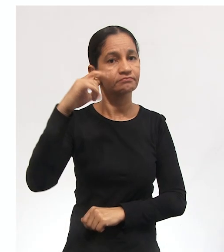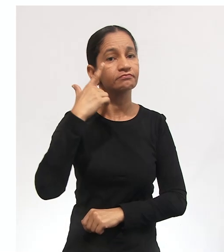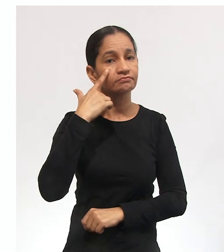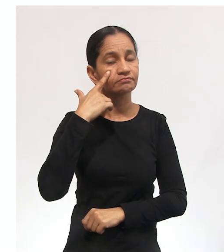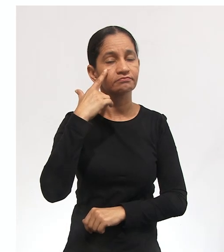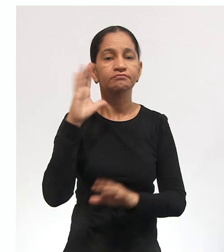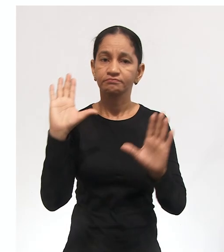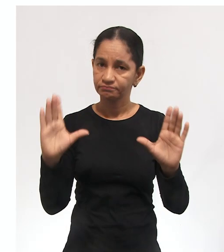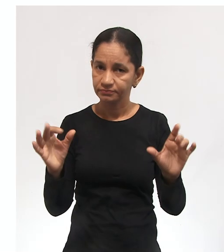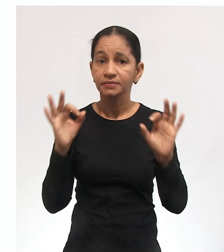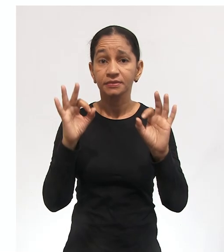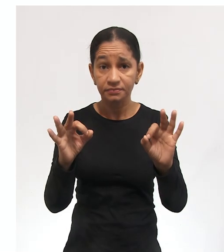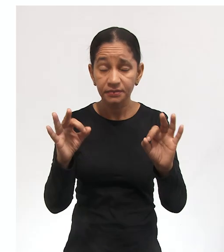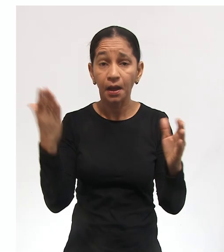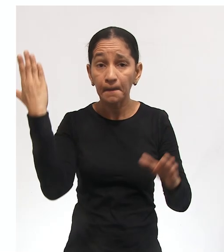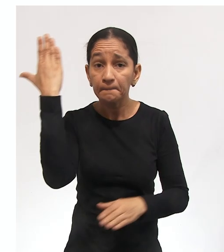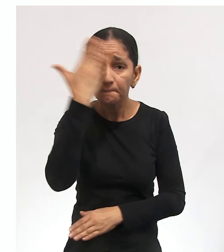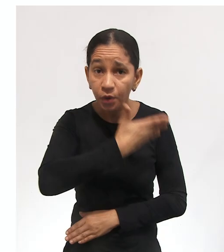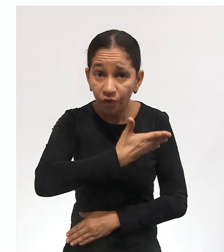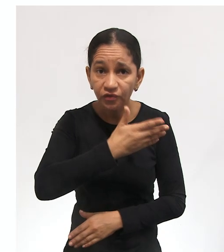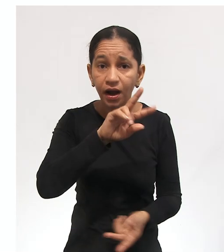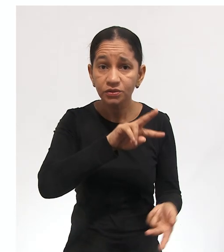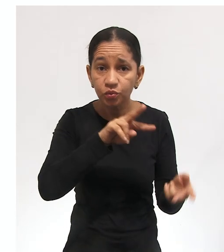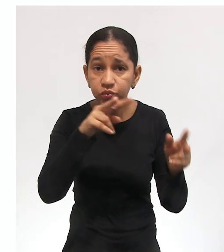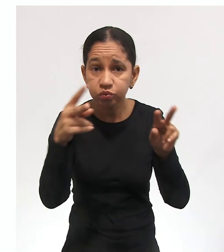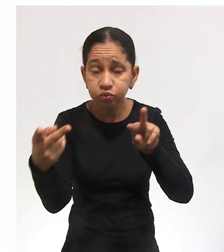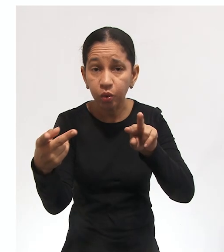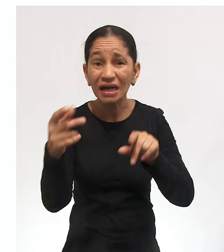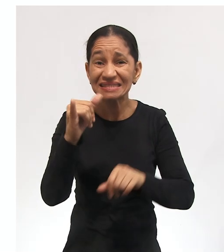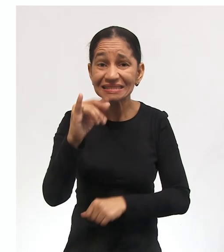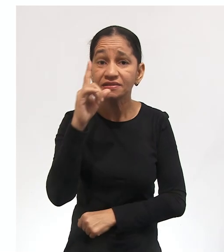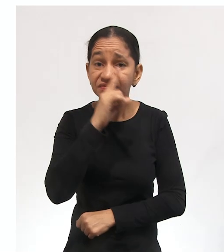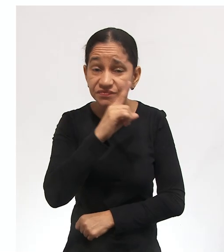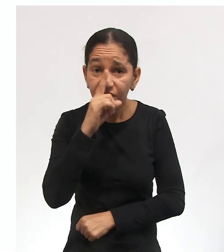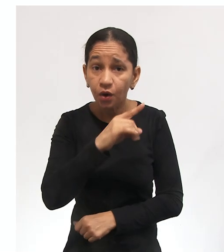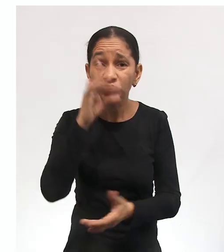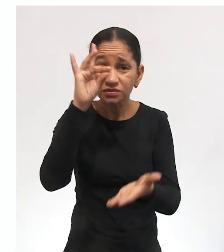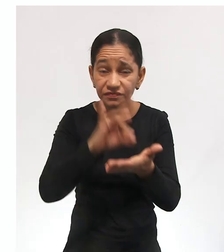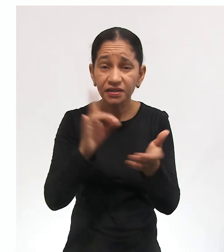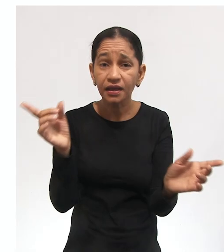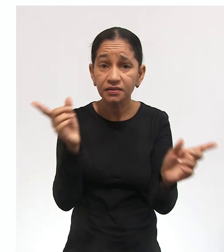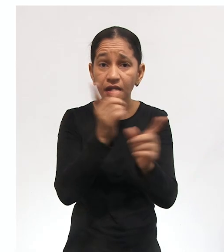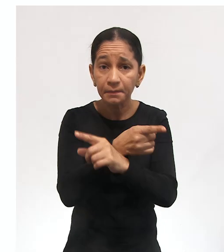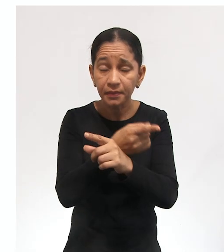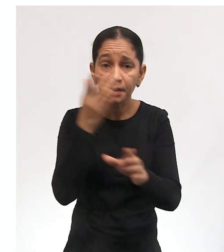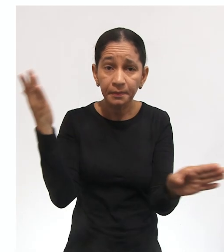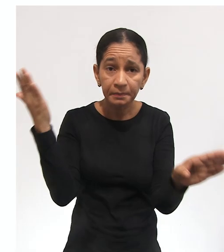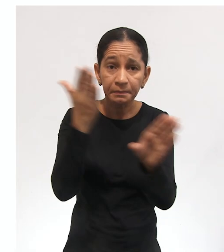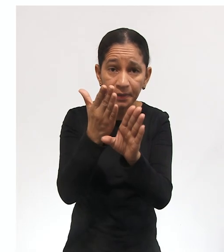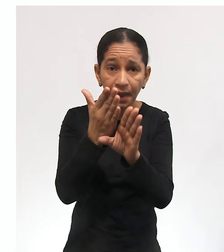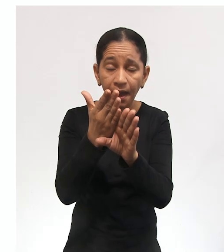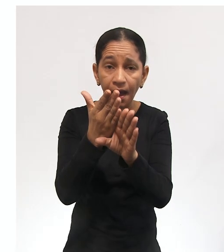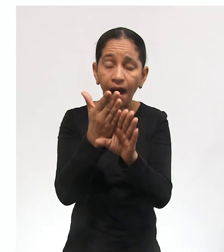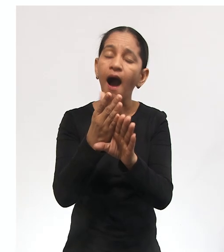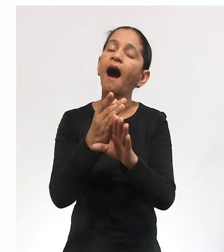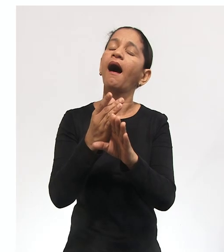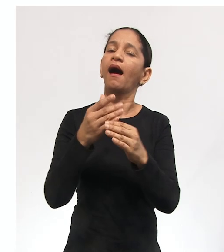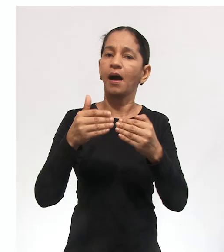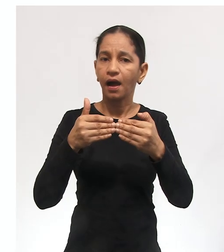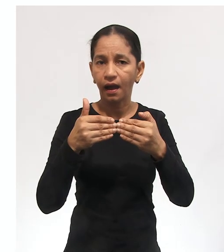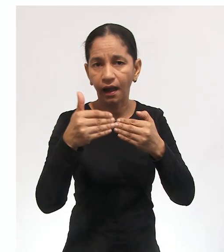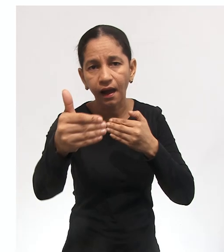da CLT. Então, comprovada a transferência fraudulenta, a sociedade sucedida e